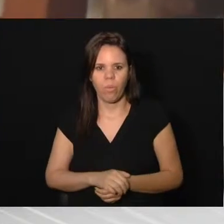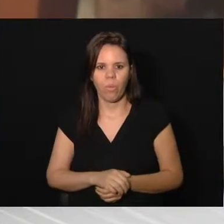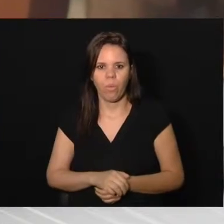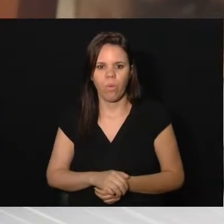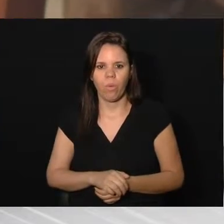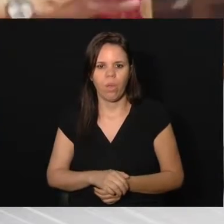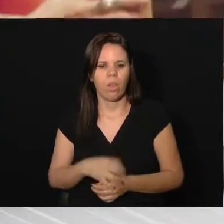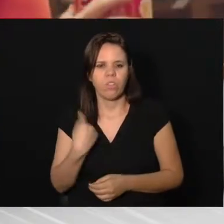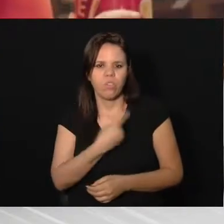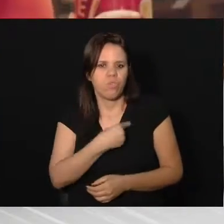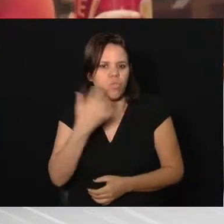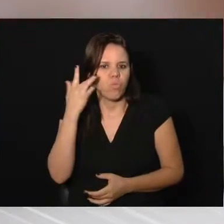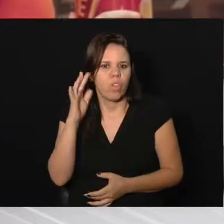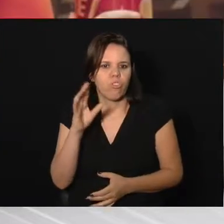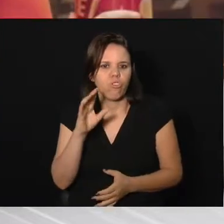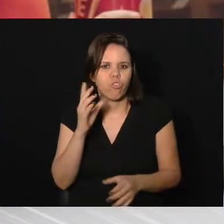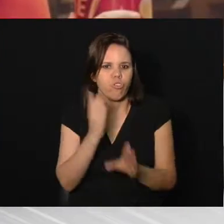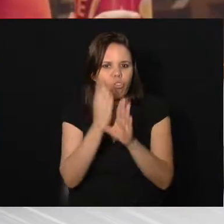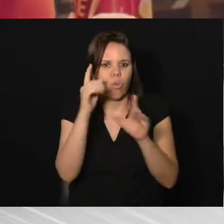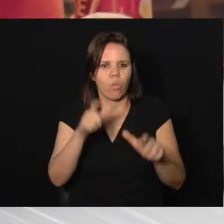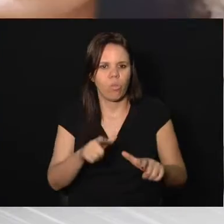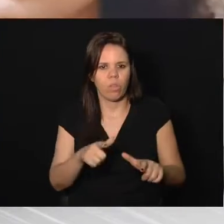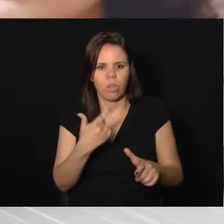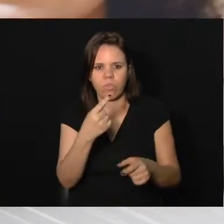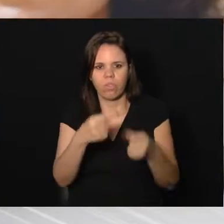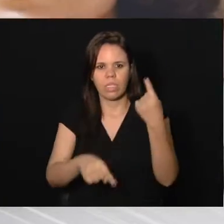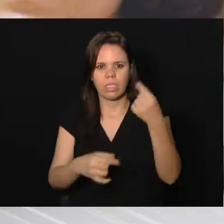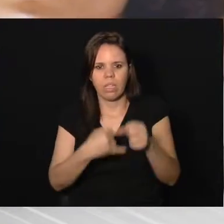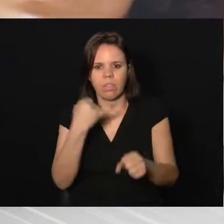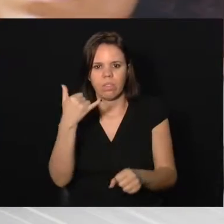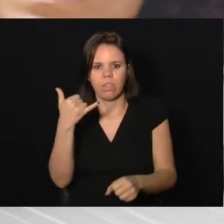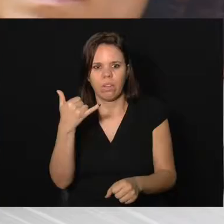Bacurau, mas a gente não achou no mapa e tá sem sinal, né?